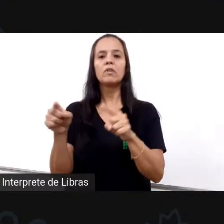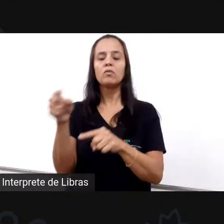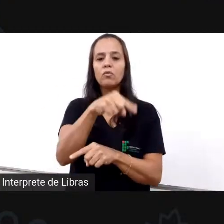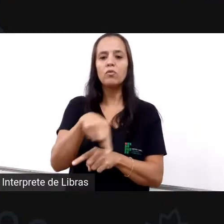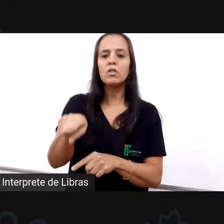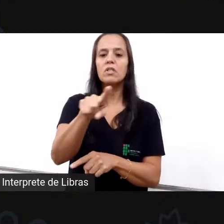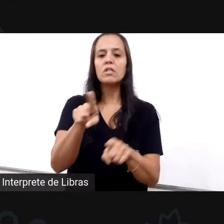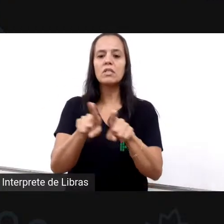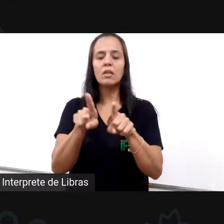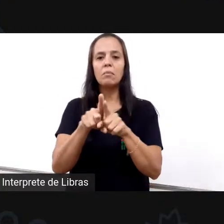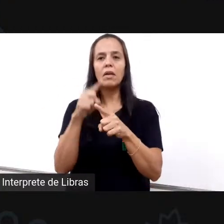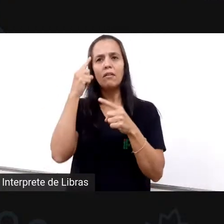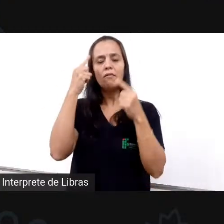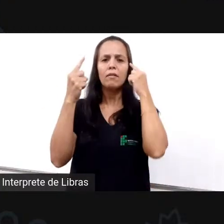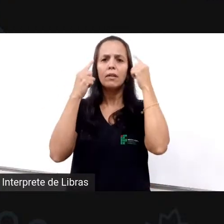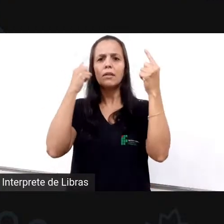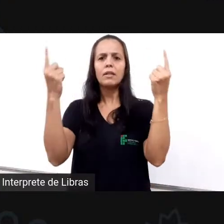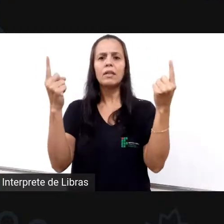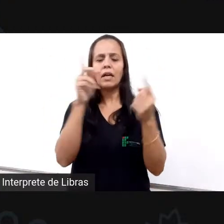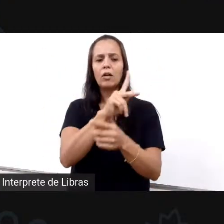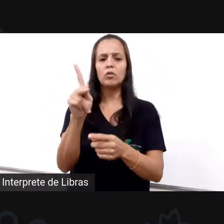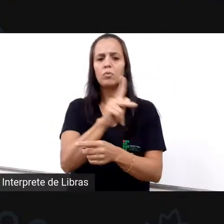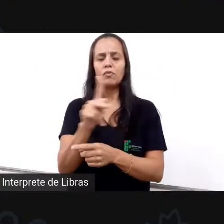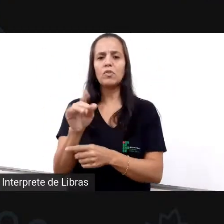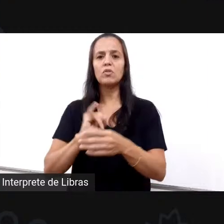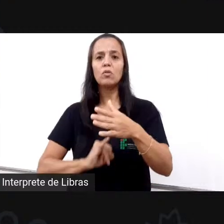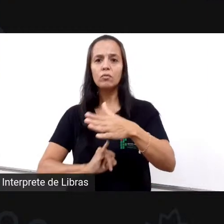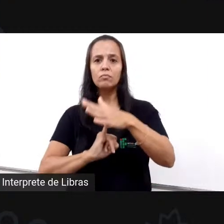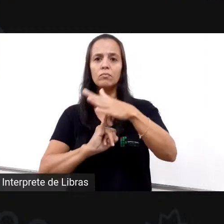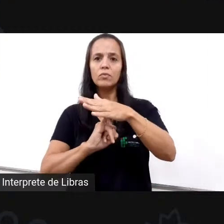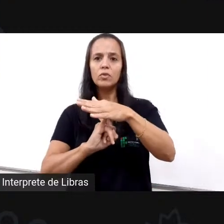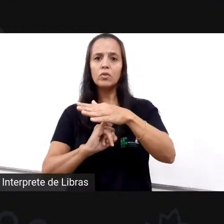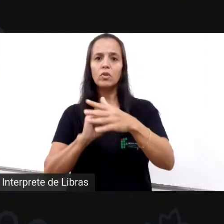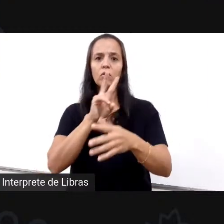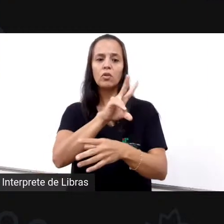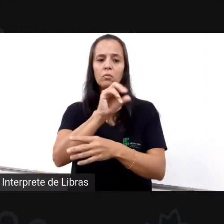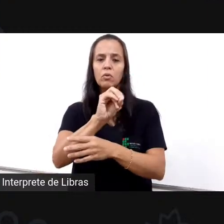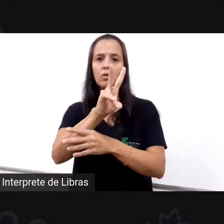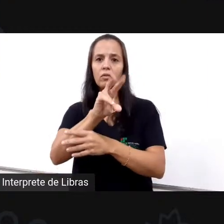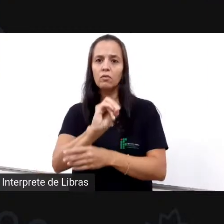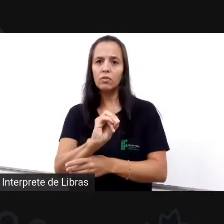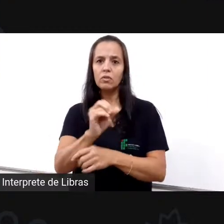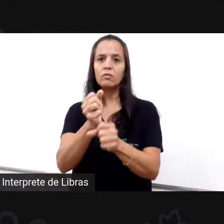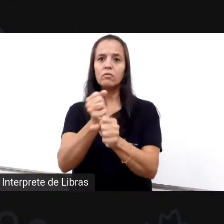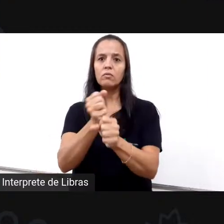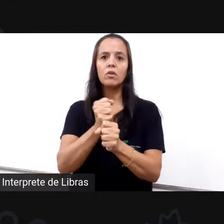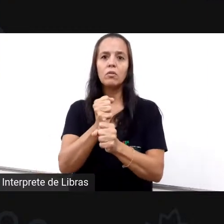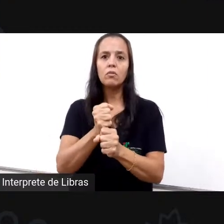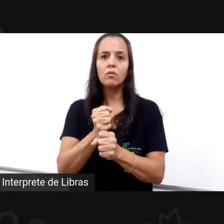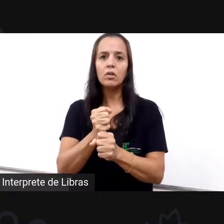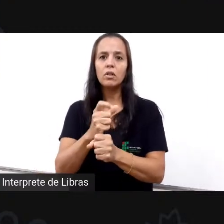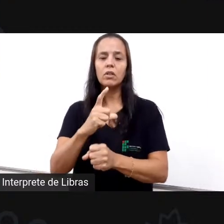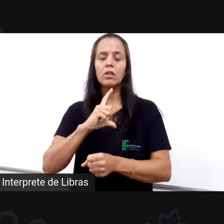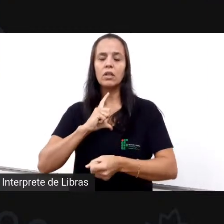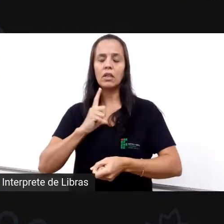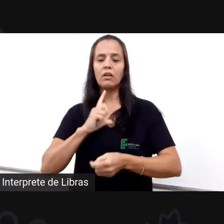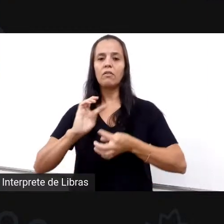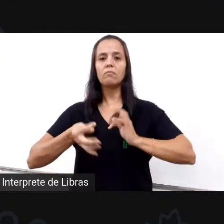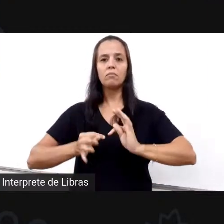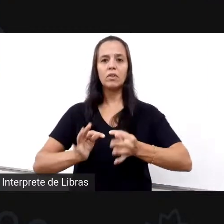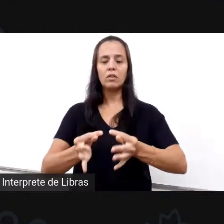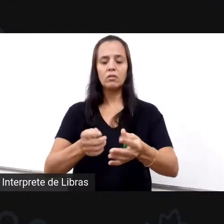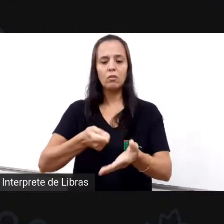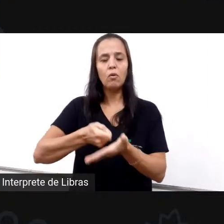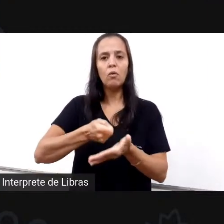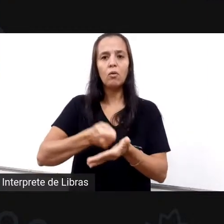reinventaram, os professores, a instituição. 2020 foi um ano em que as tecnologias nos obrigaram